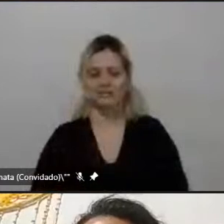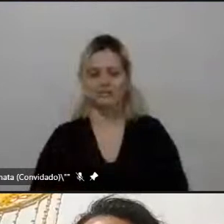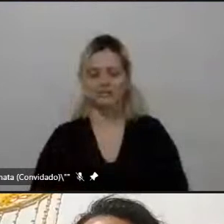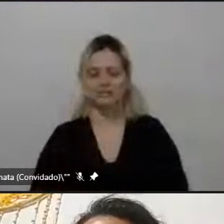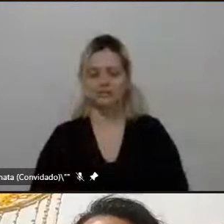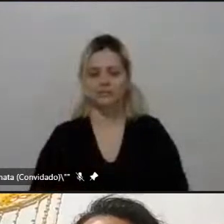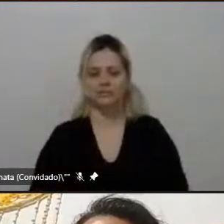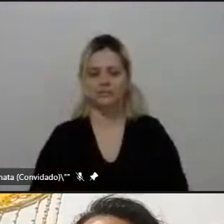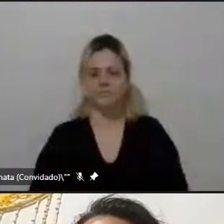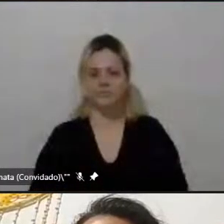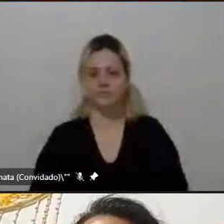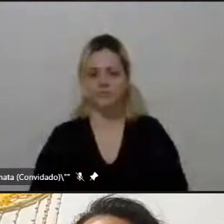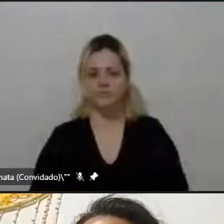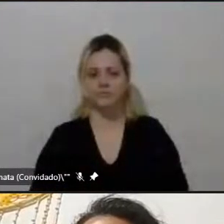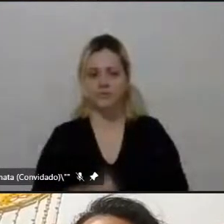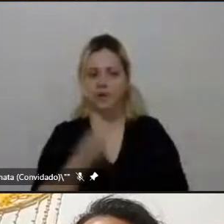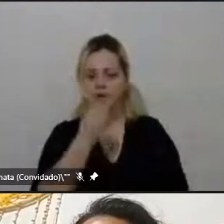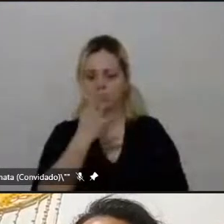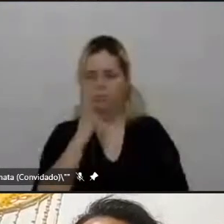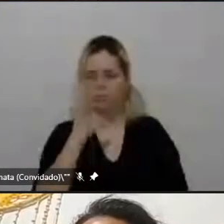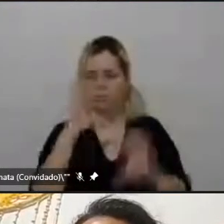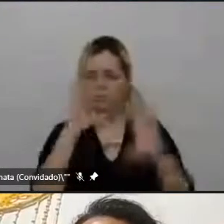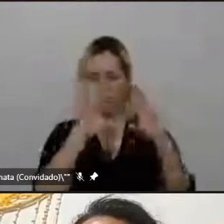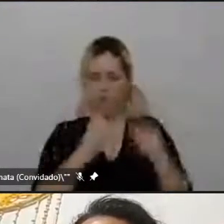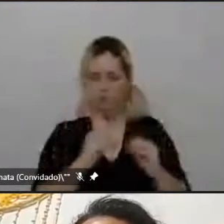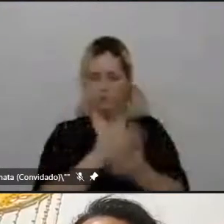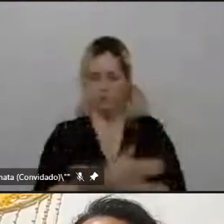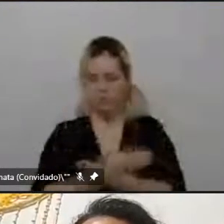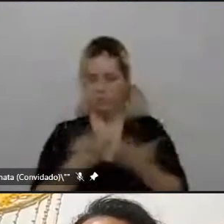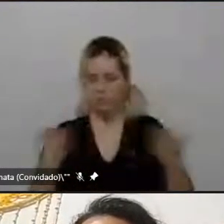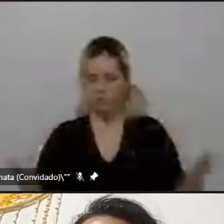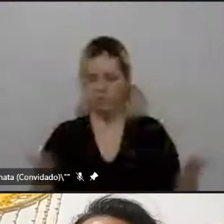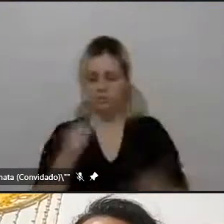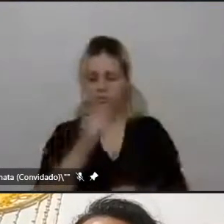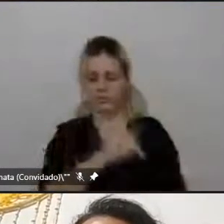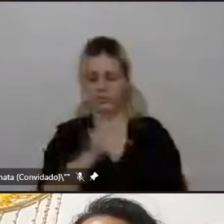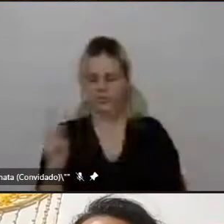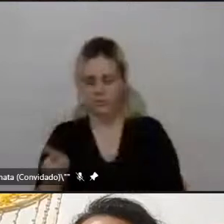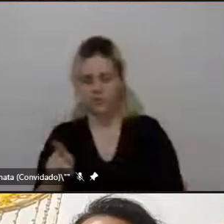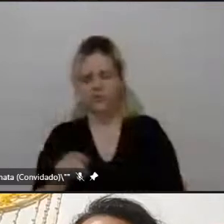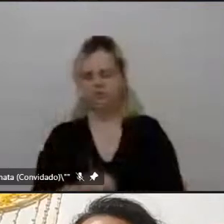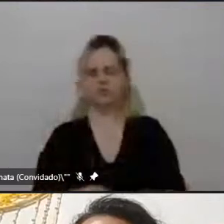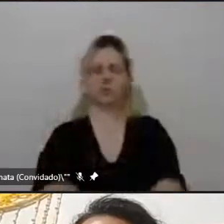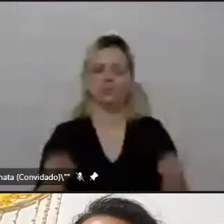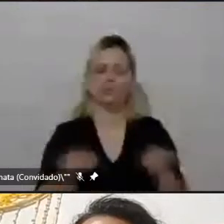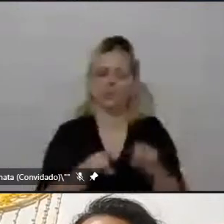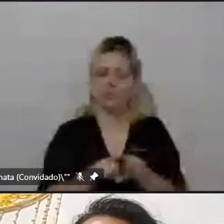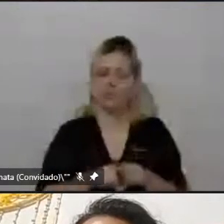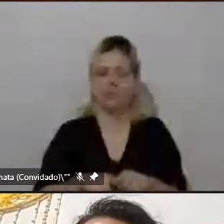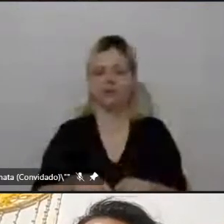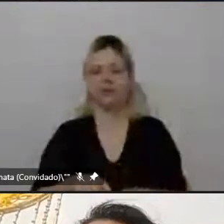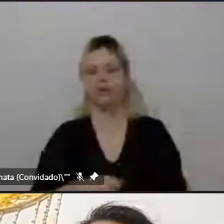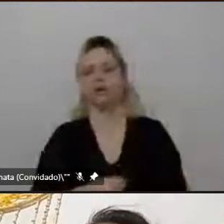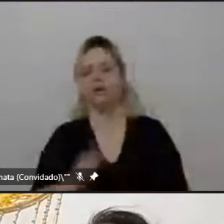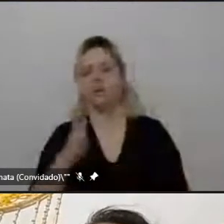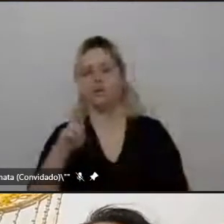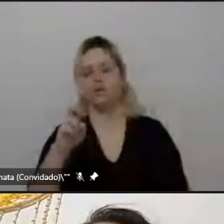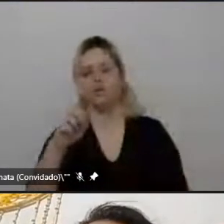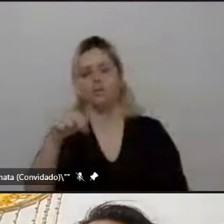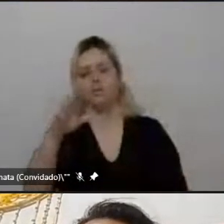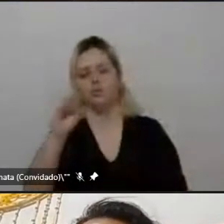Boa noite a todos, né? Boa noite às professoras, às palestrantes aí, ao Bruno e demais.